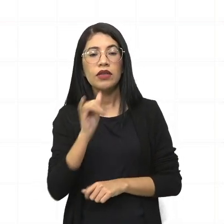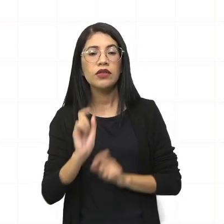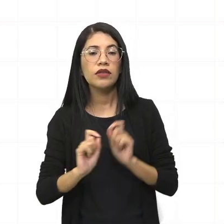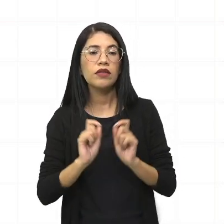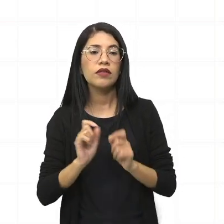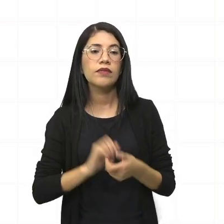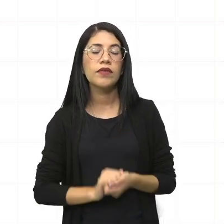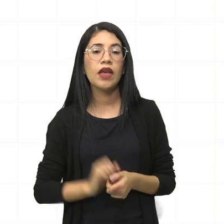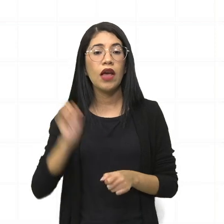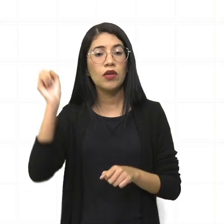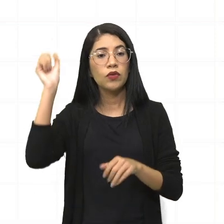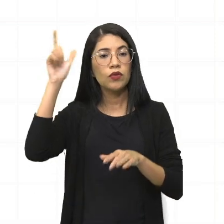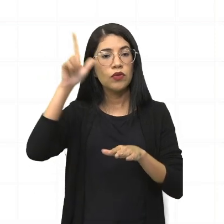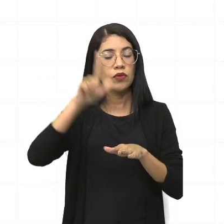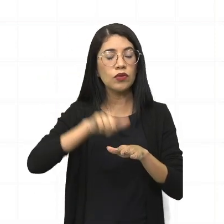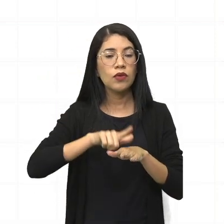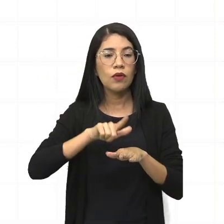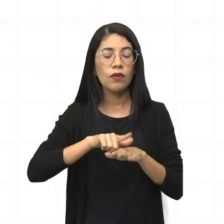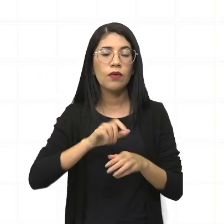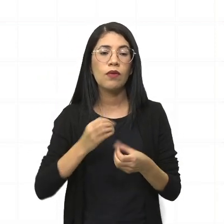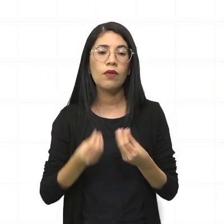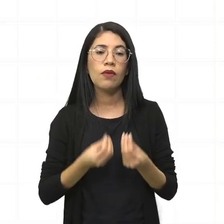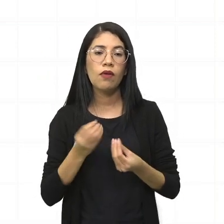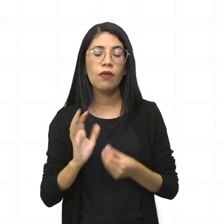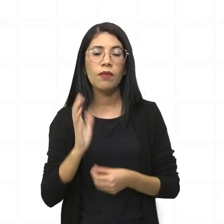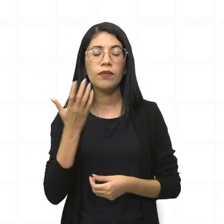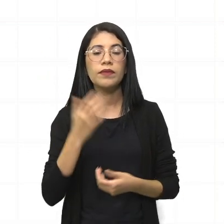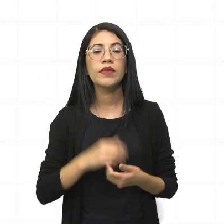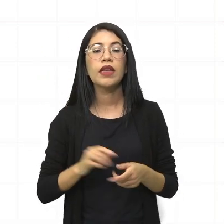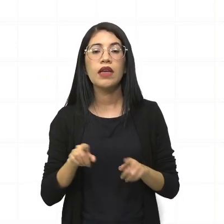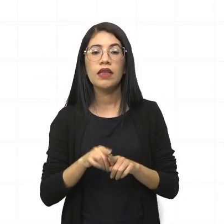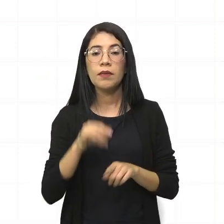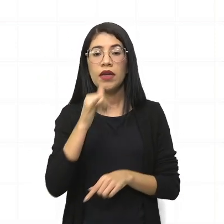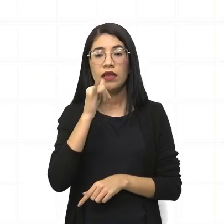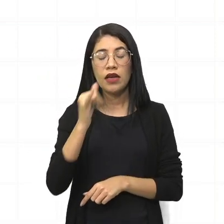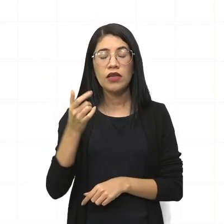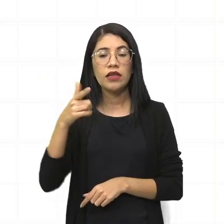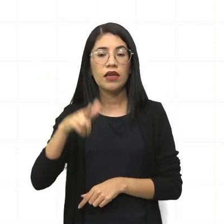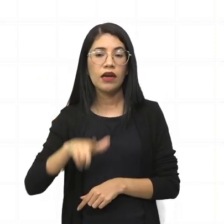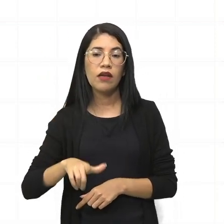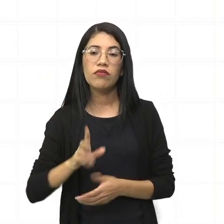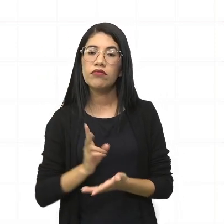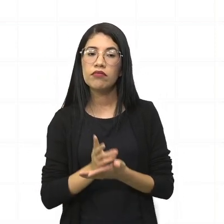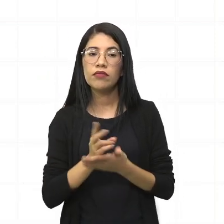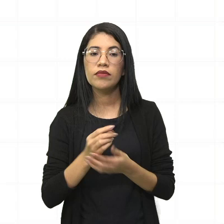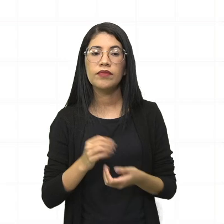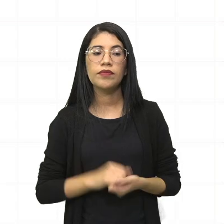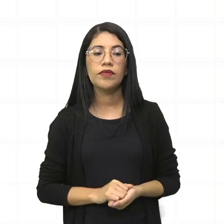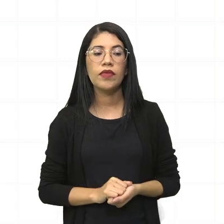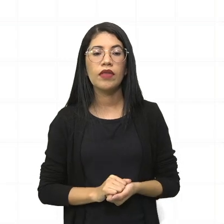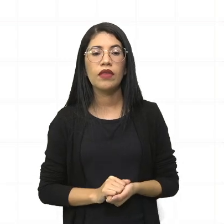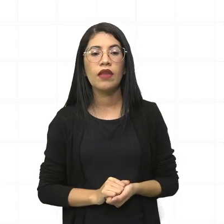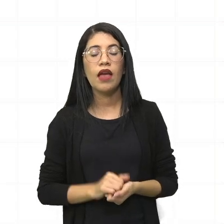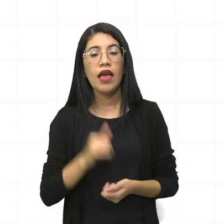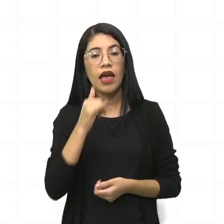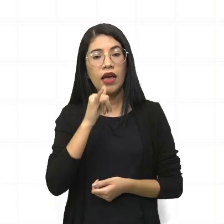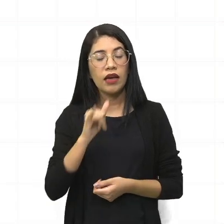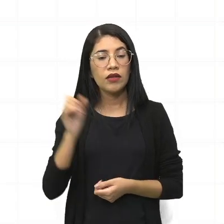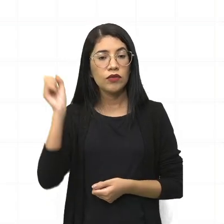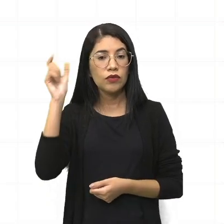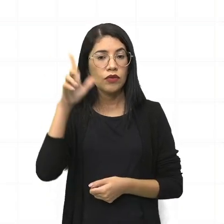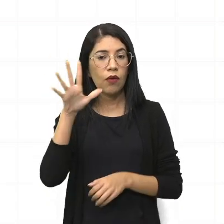a energia solar. Também uma fonte de energia renovável, onde a energia do sol